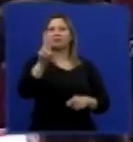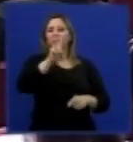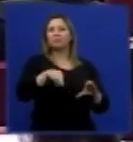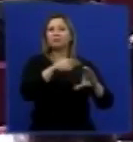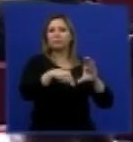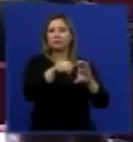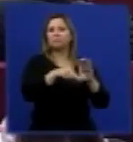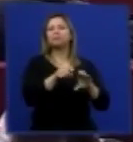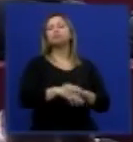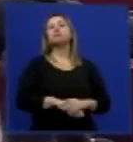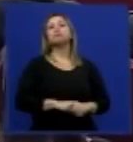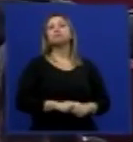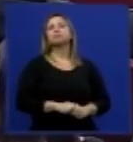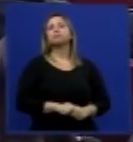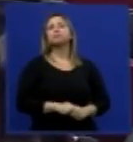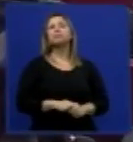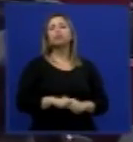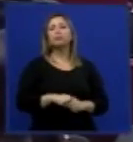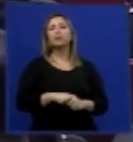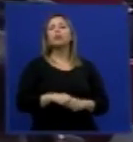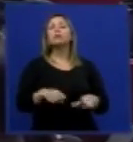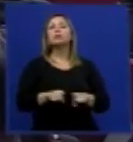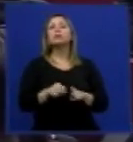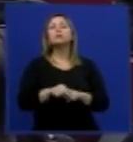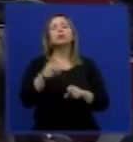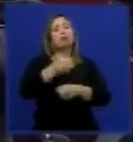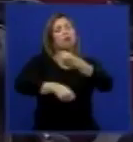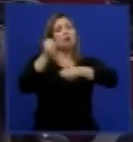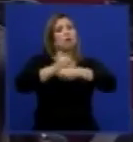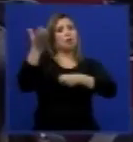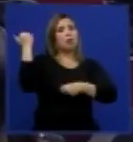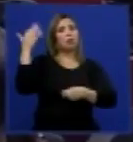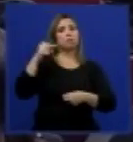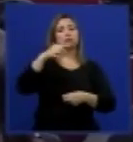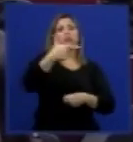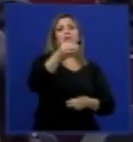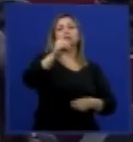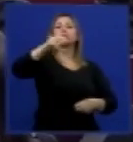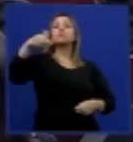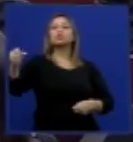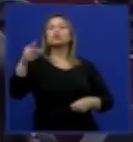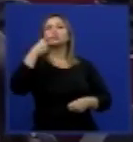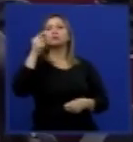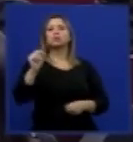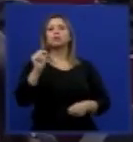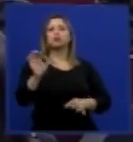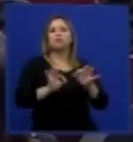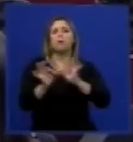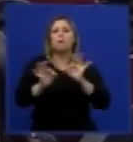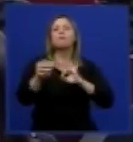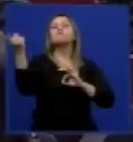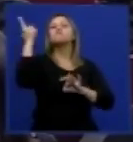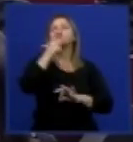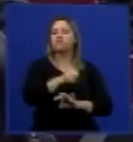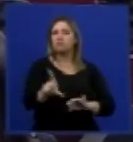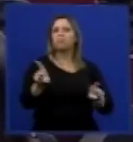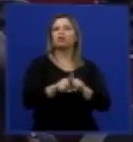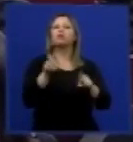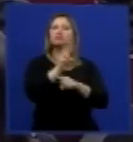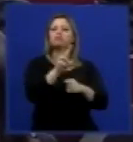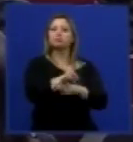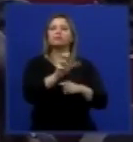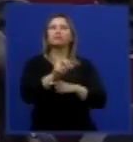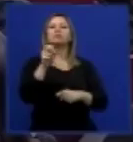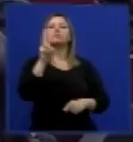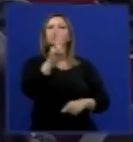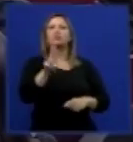presidente da reciclanip disse que o ano passado 2007 que brou o recorde de destinação Ambiental